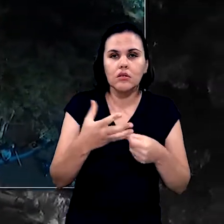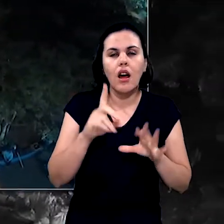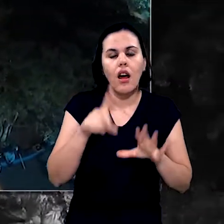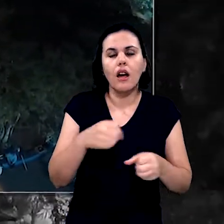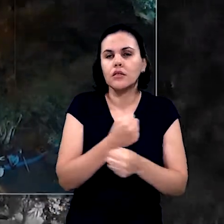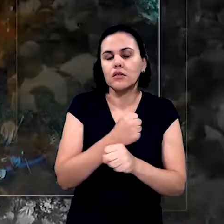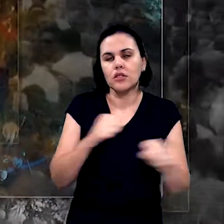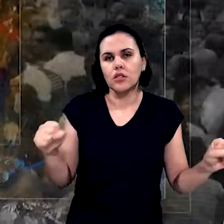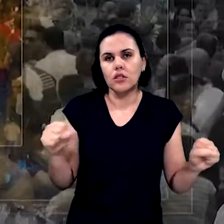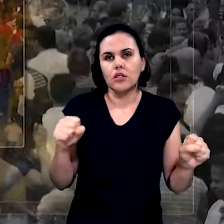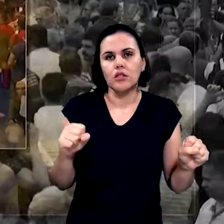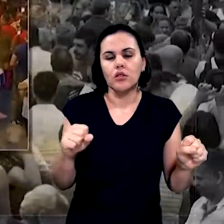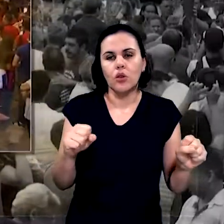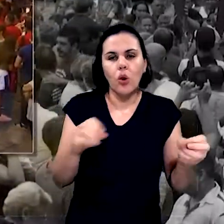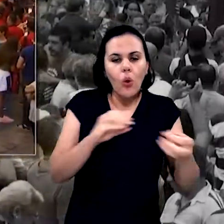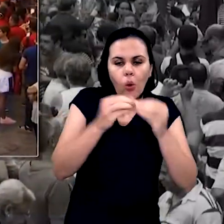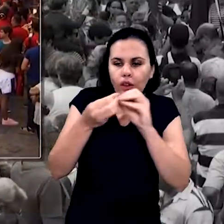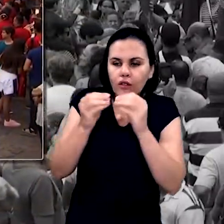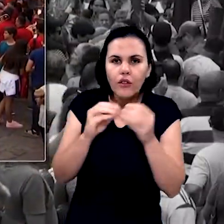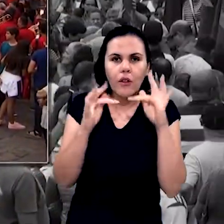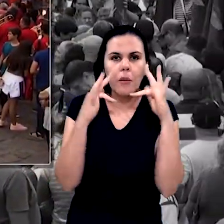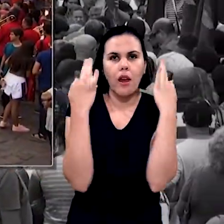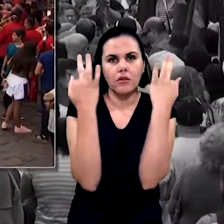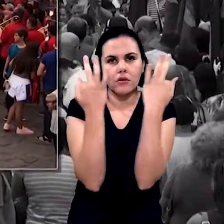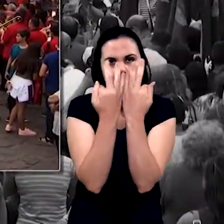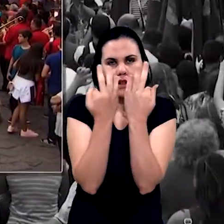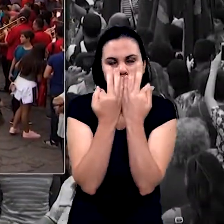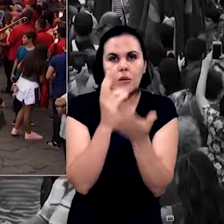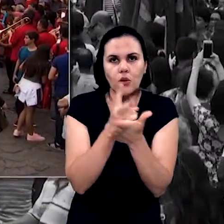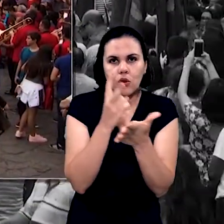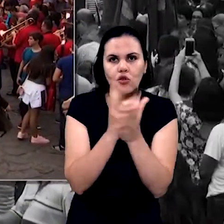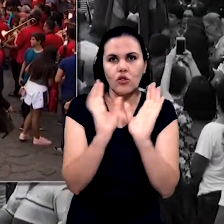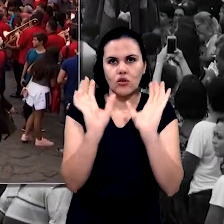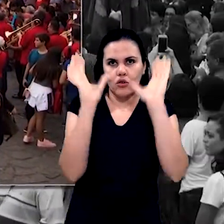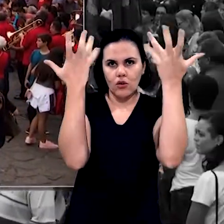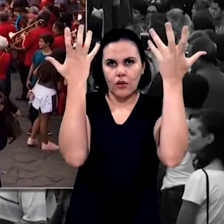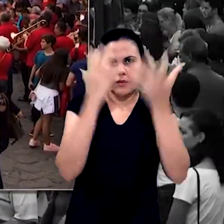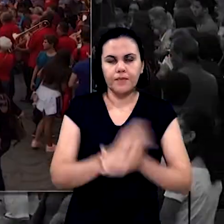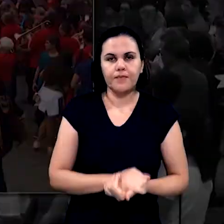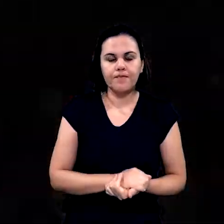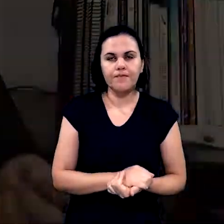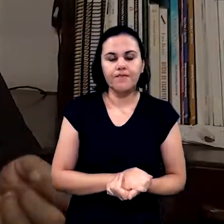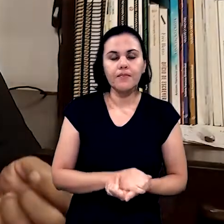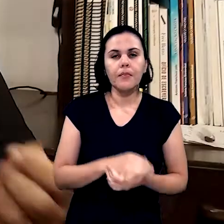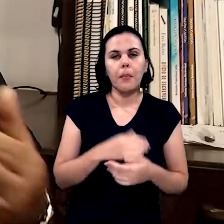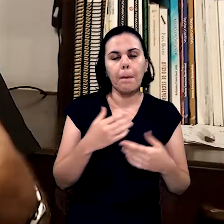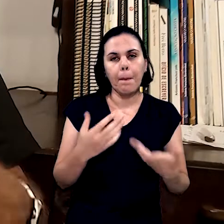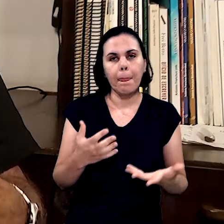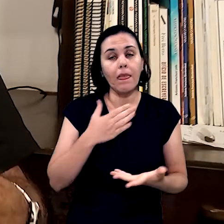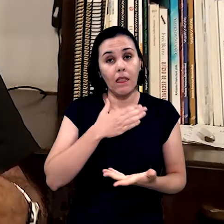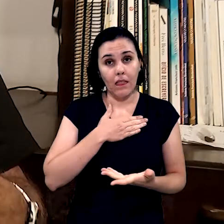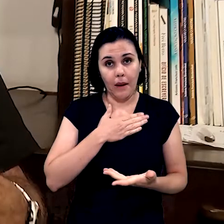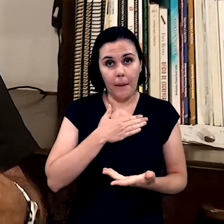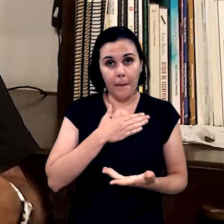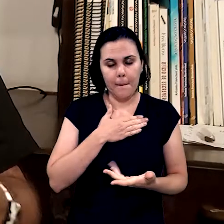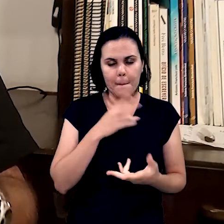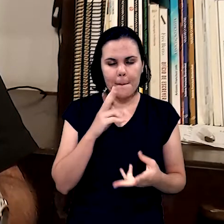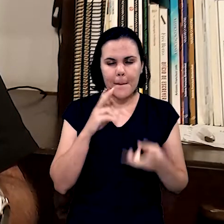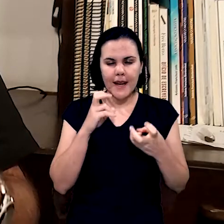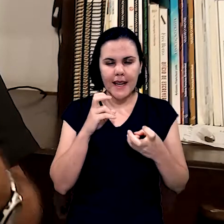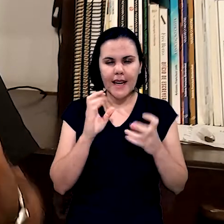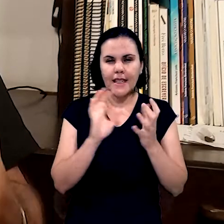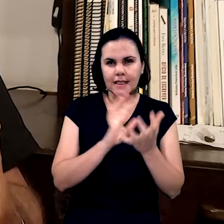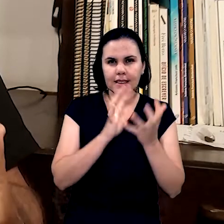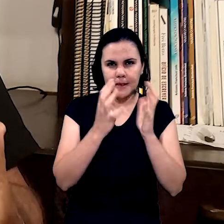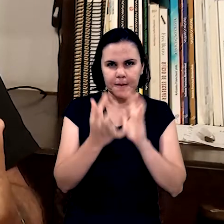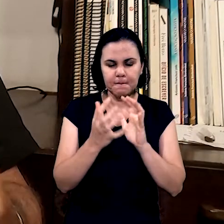enfim. É um grande envolvimento das famílias que mantém essa festa. Então, para mim,